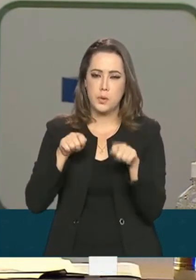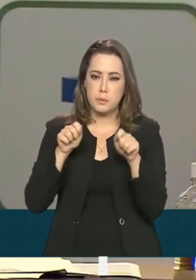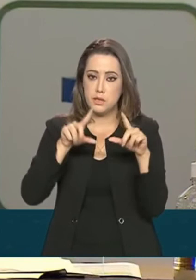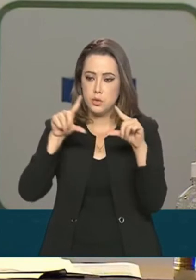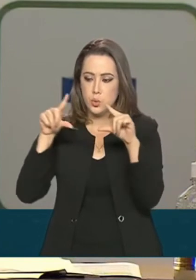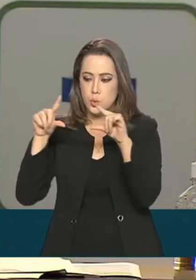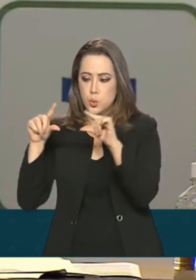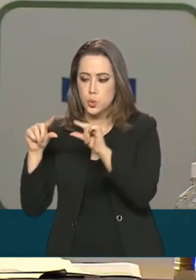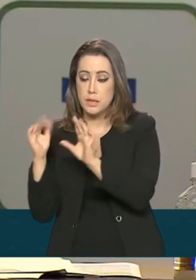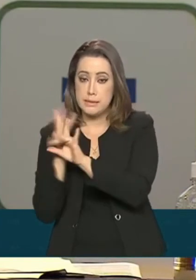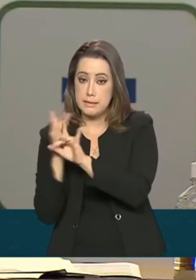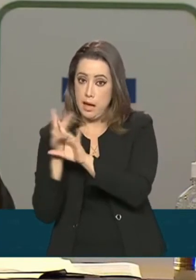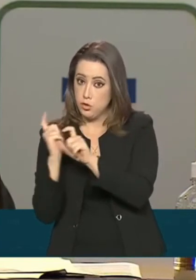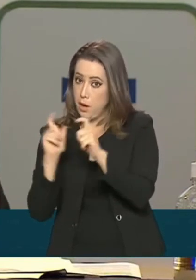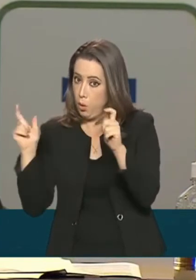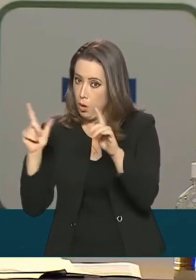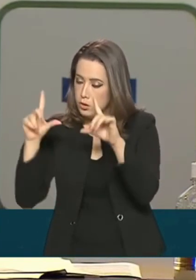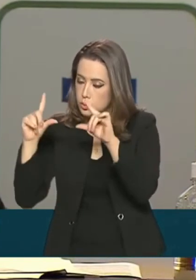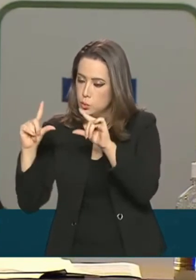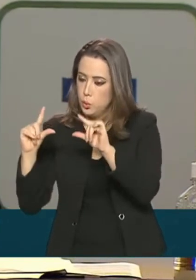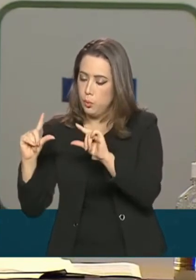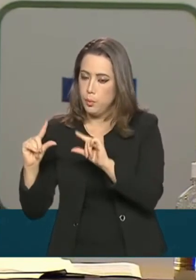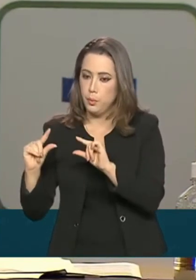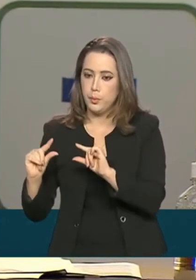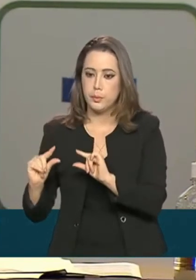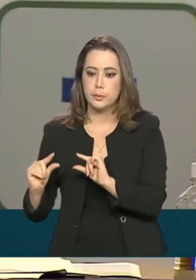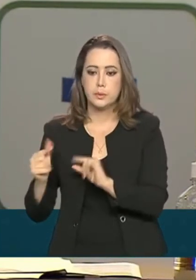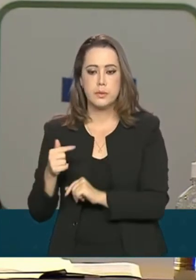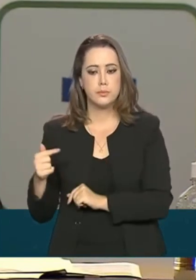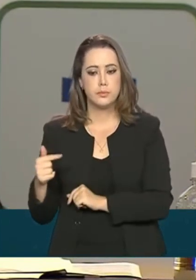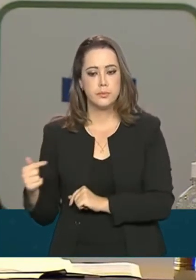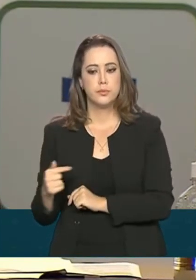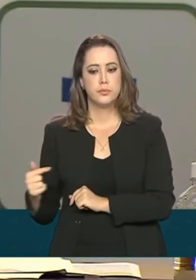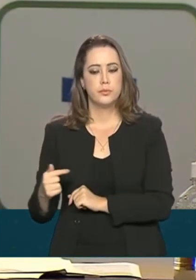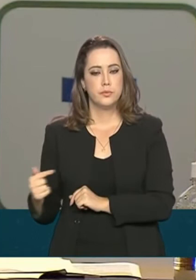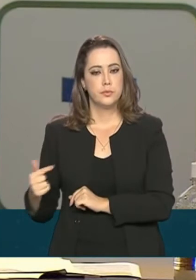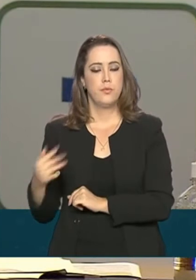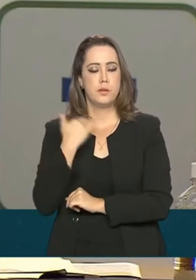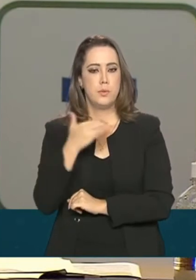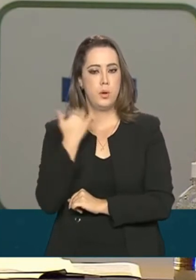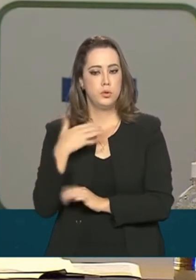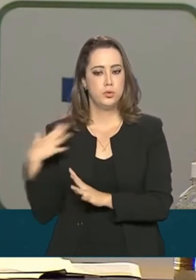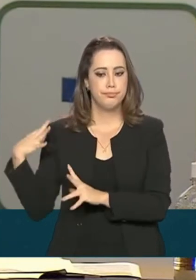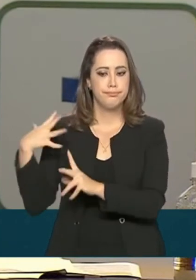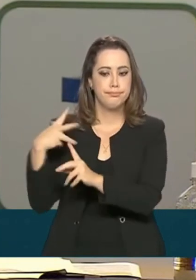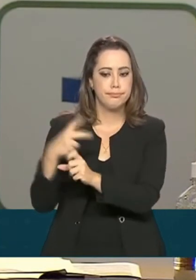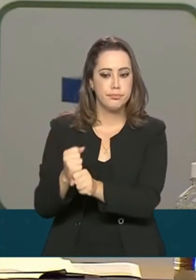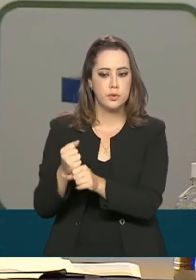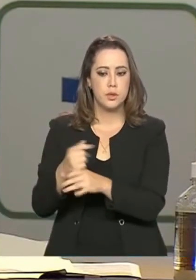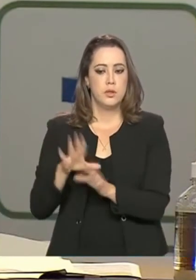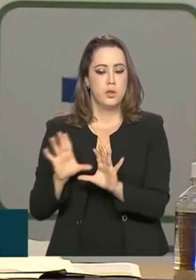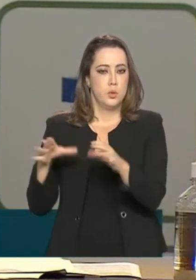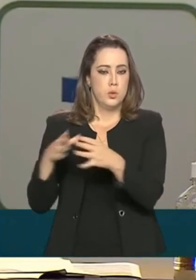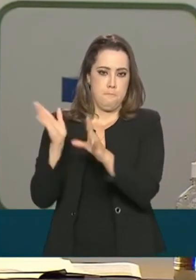região metropolitana, né? Gradativamente, semana após semana, os óbitos acumulados por região metropolitana